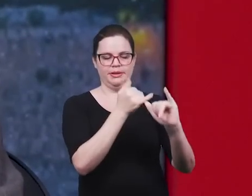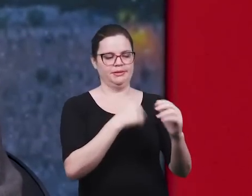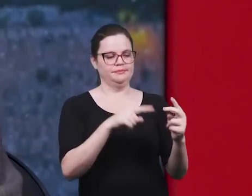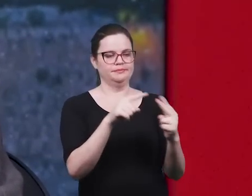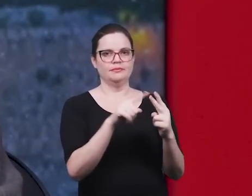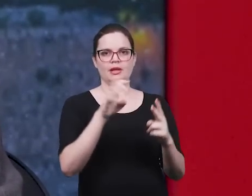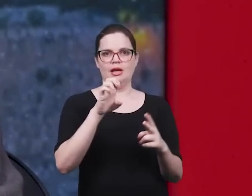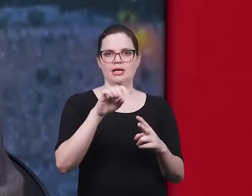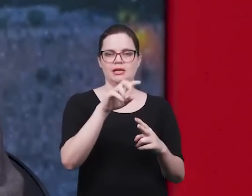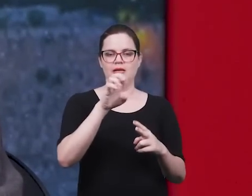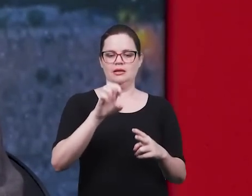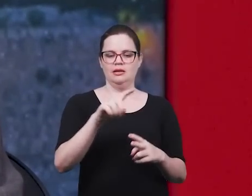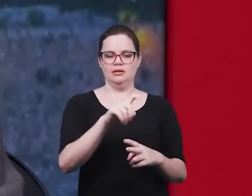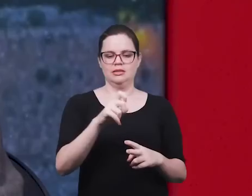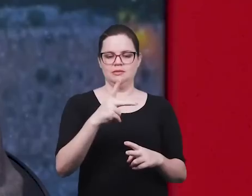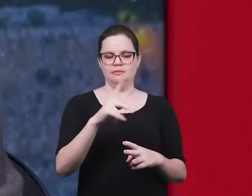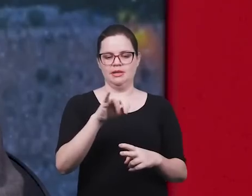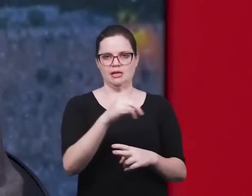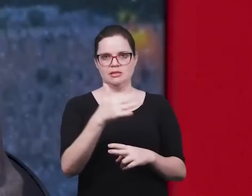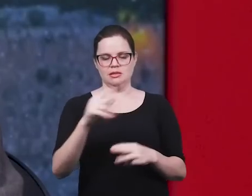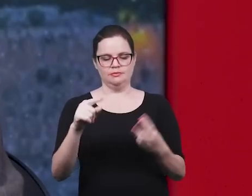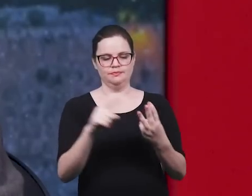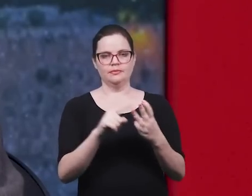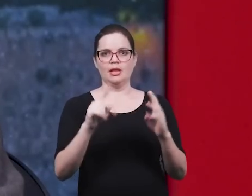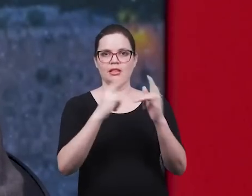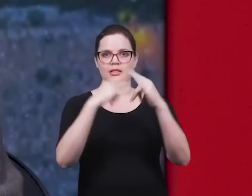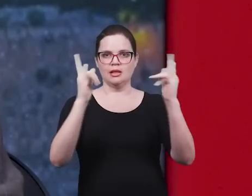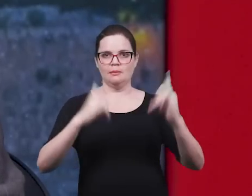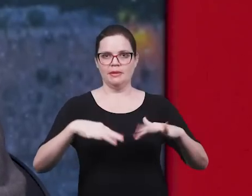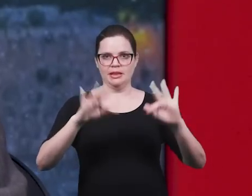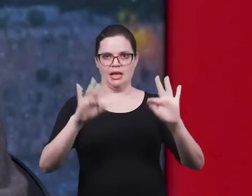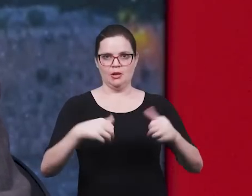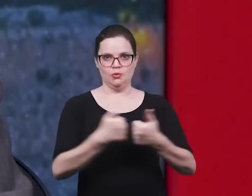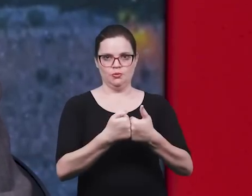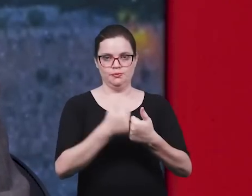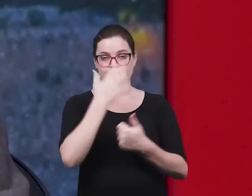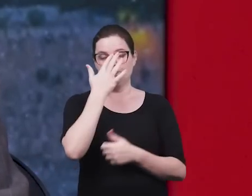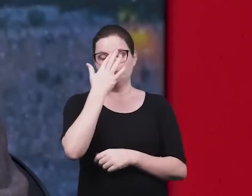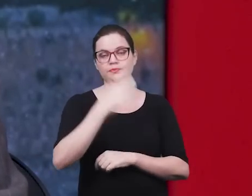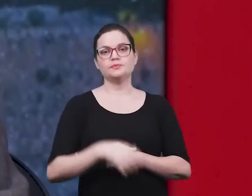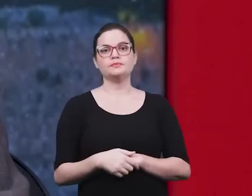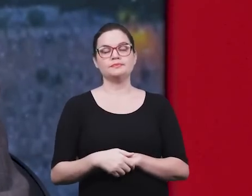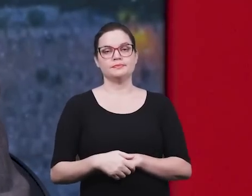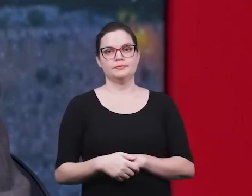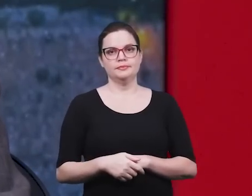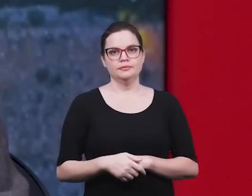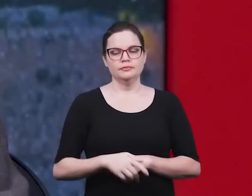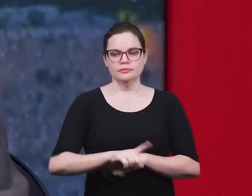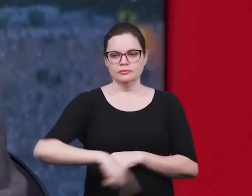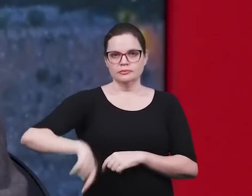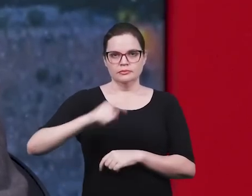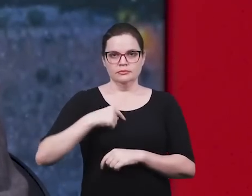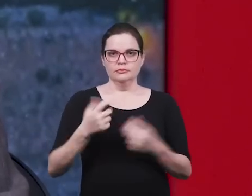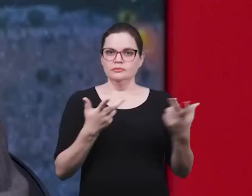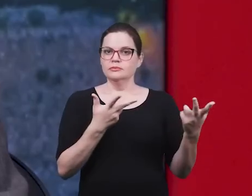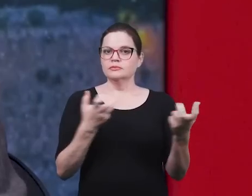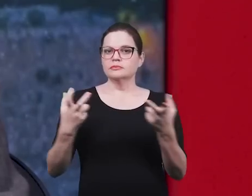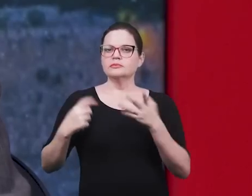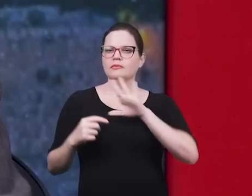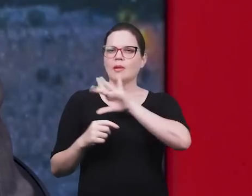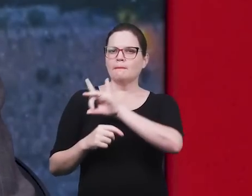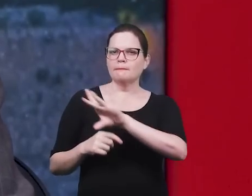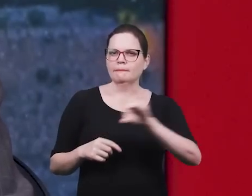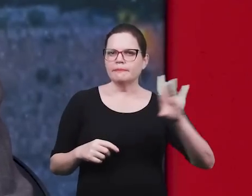da expiação e do tabernáculo. Então, nós vamos ver para cada uma dessas